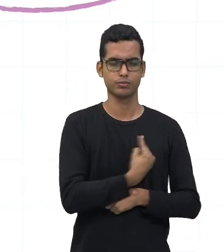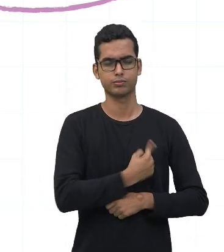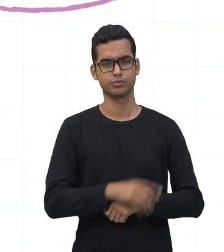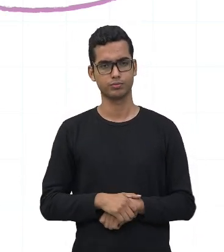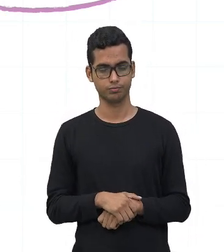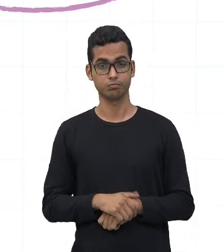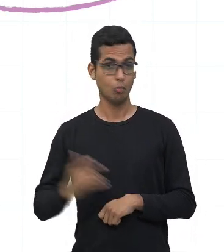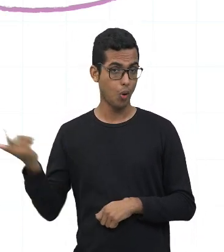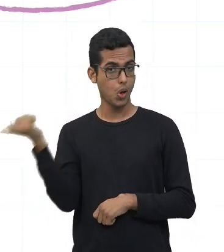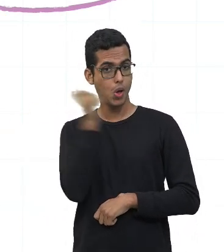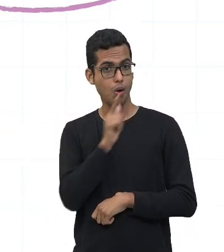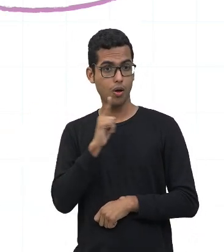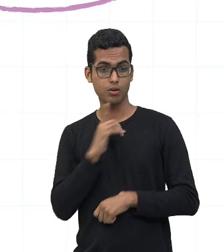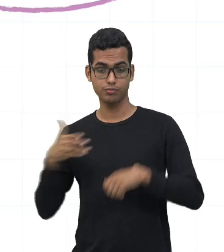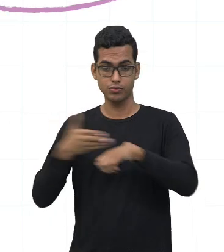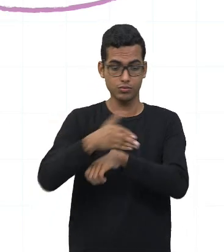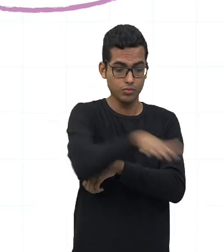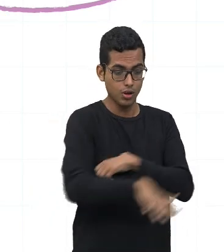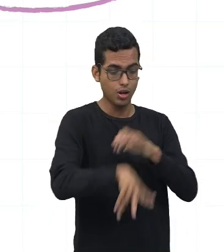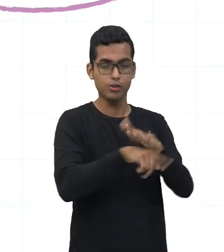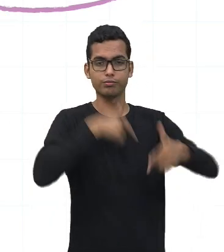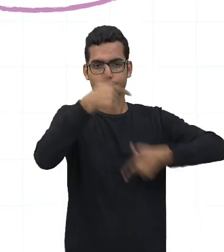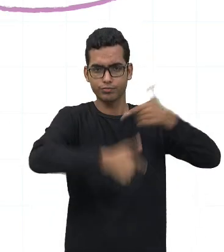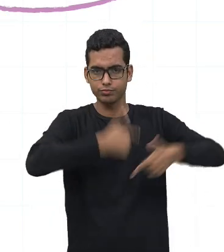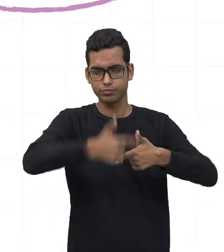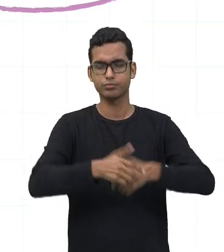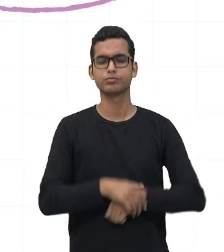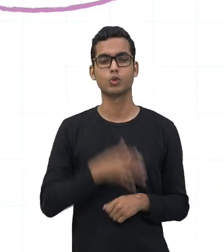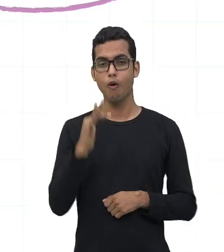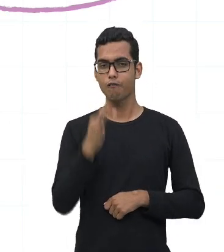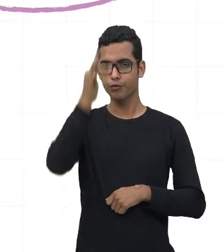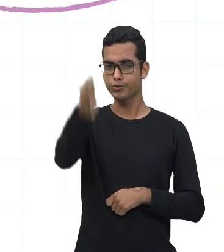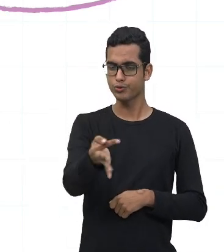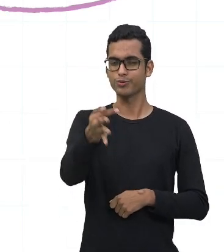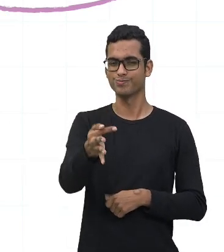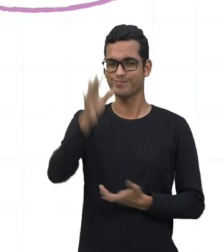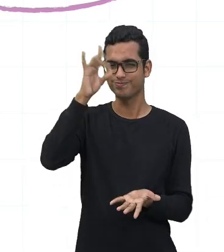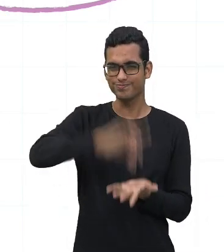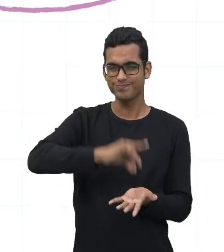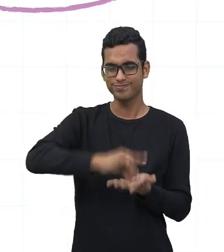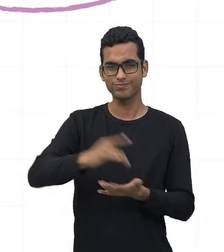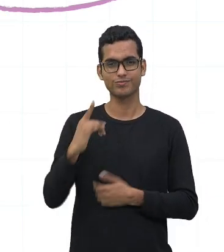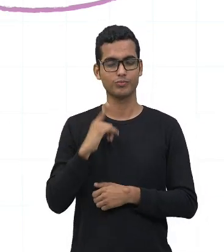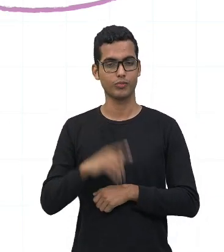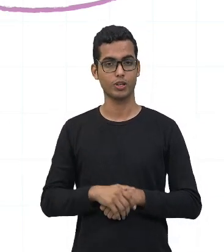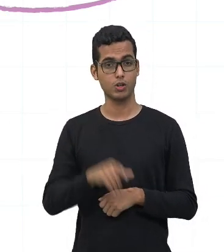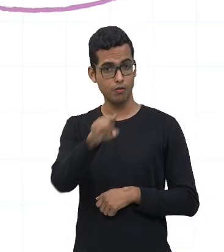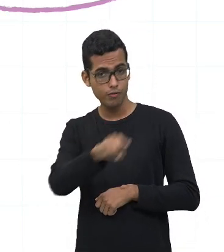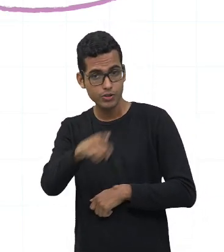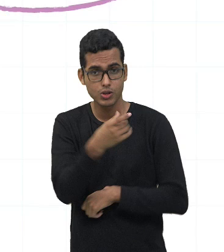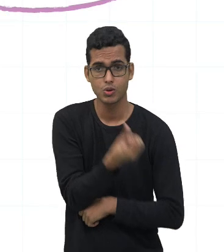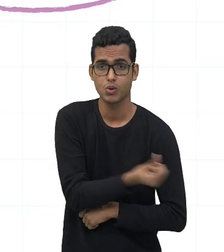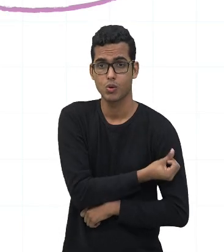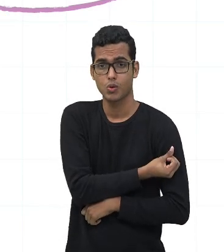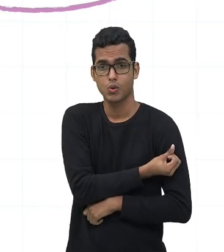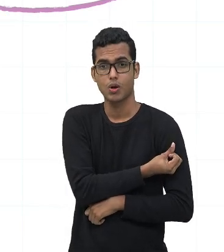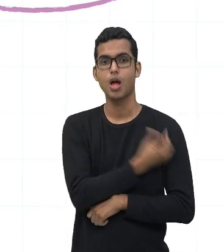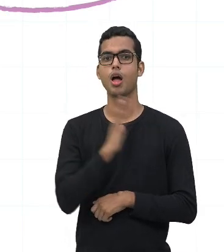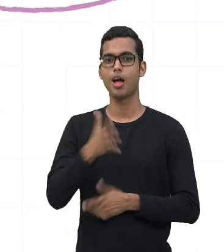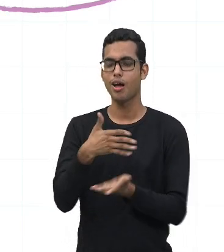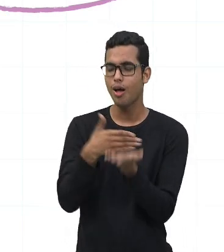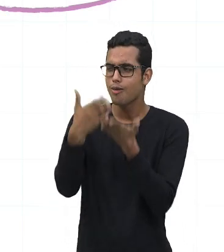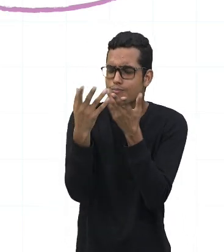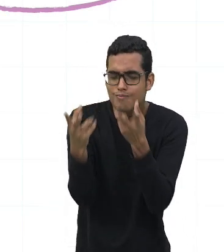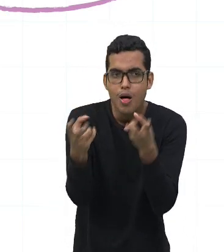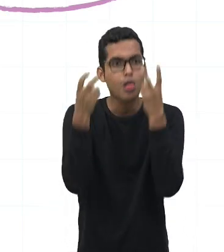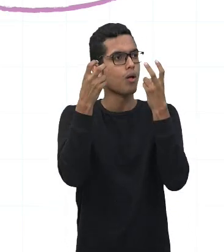para entrarmos para o mercado de trabalho. Então, vocês estão no 6º ano e já estão começando a